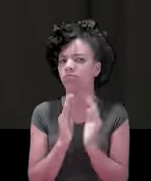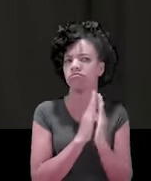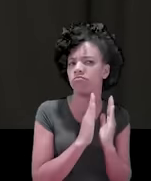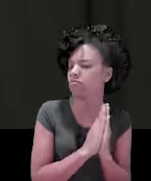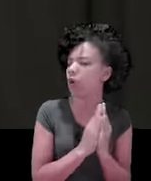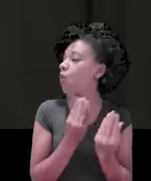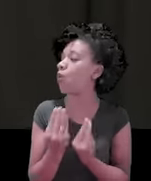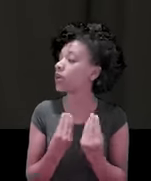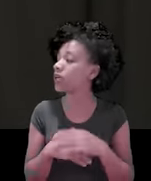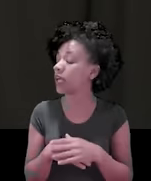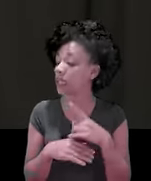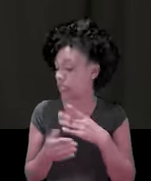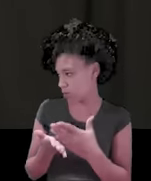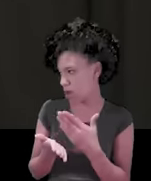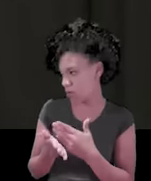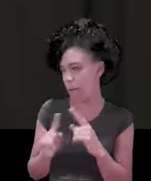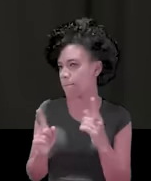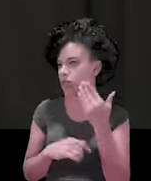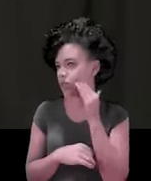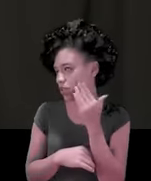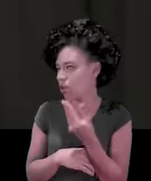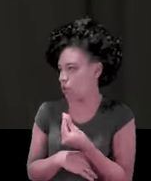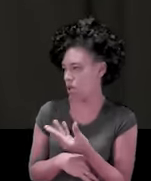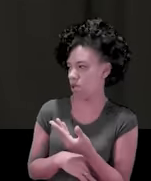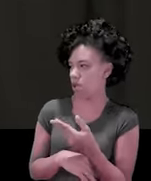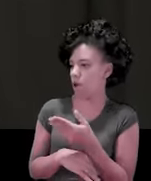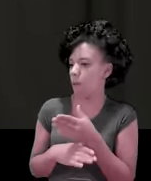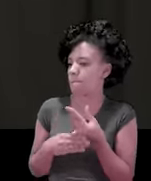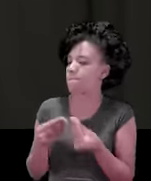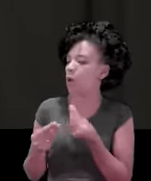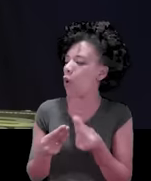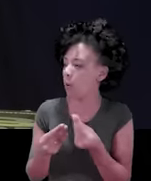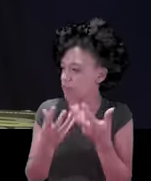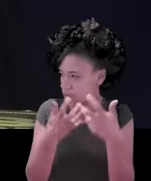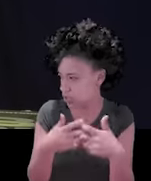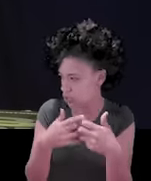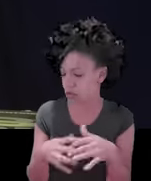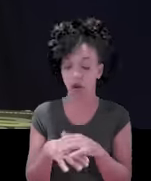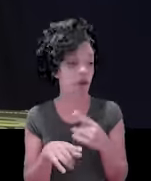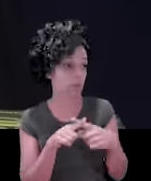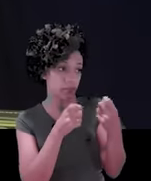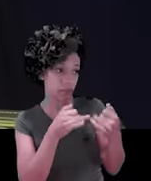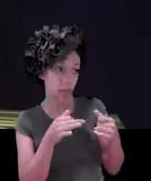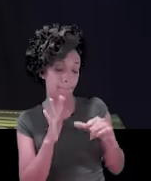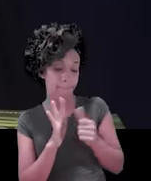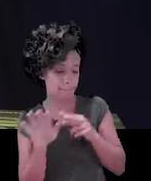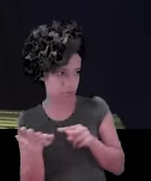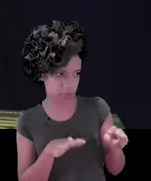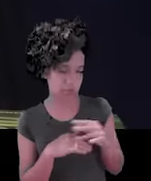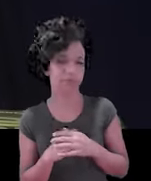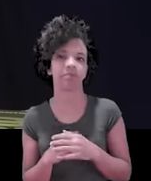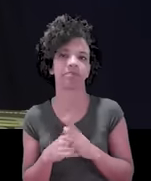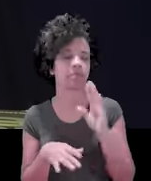a sua motivação eu sei que tem uma coisa do seu livro mas o que entendeu assim ela o que você falou o quê que eu falei isso porque a gente tá exatamente a primeira semana